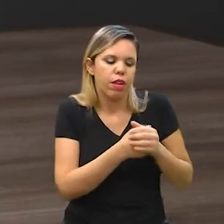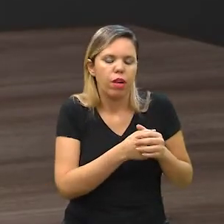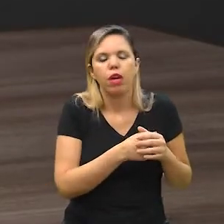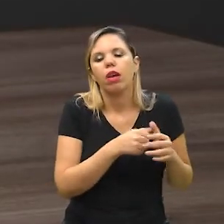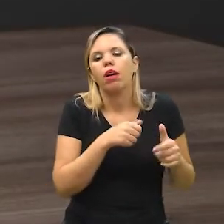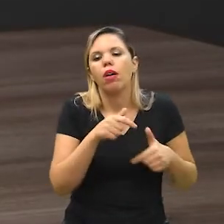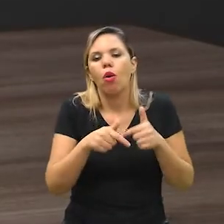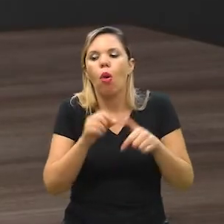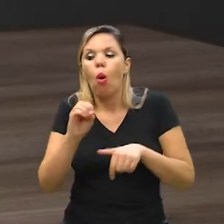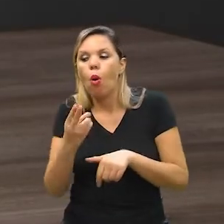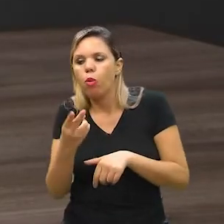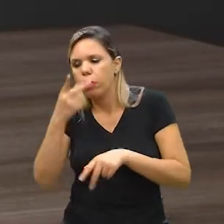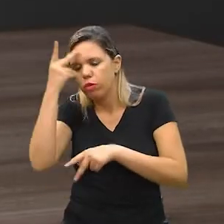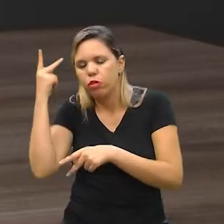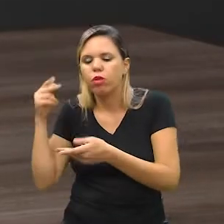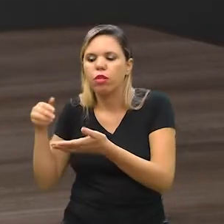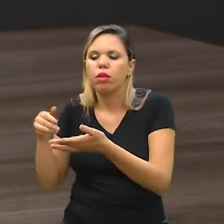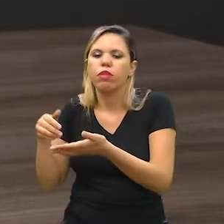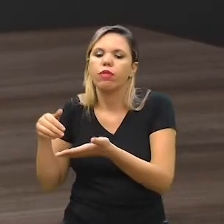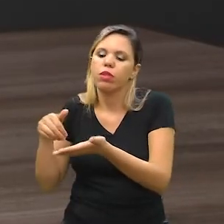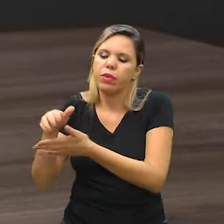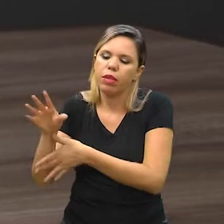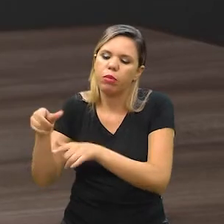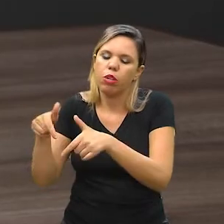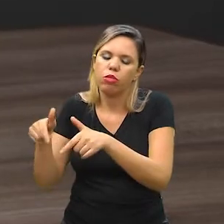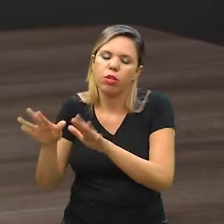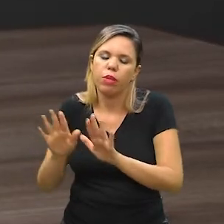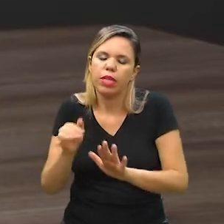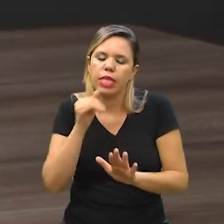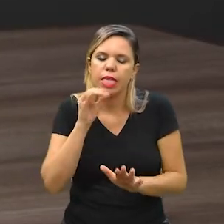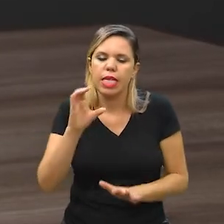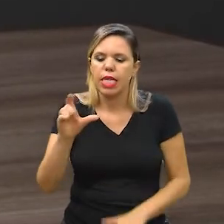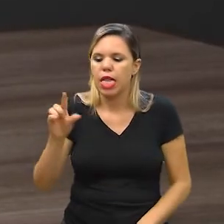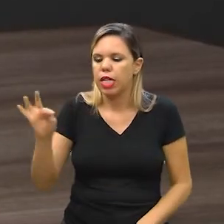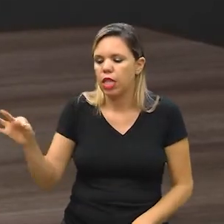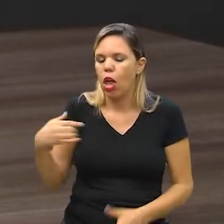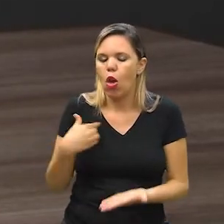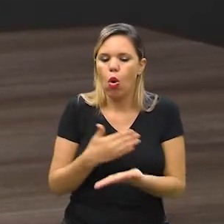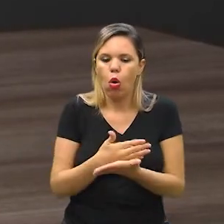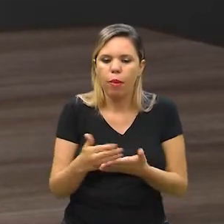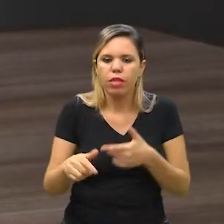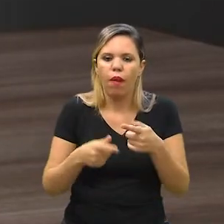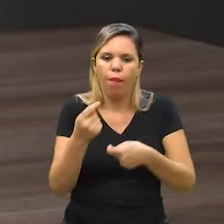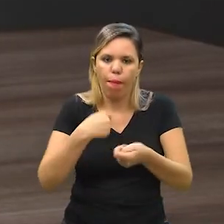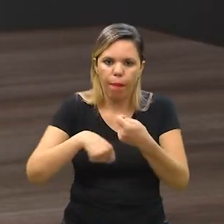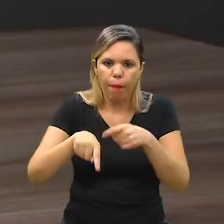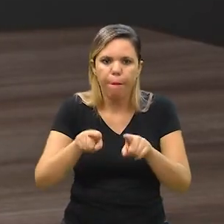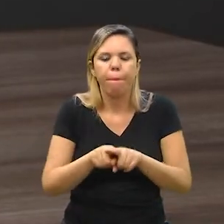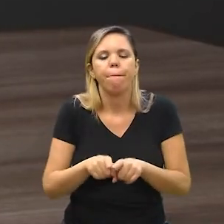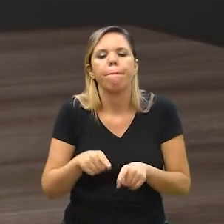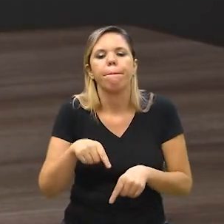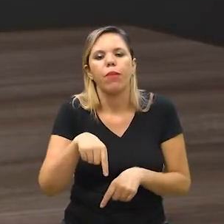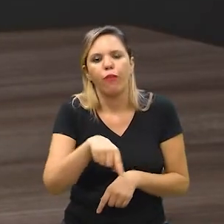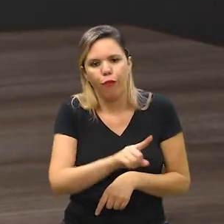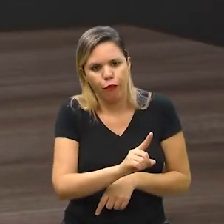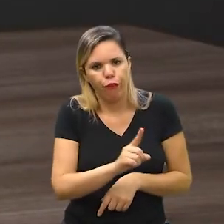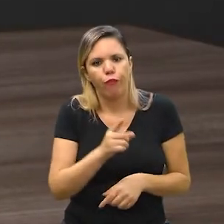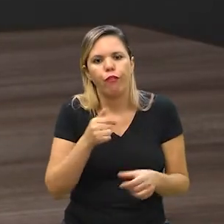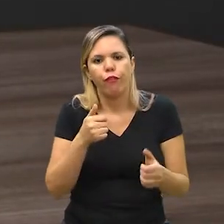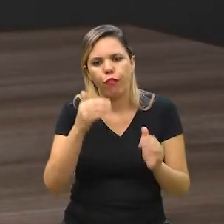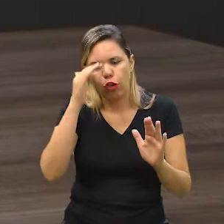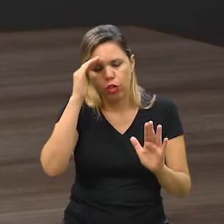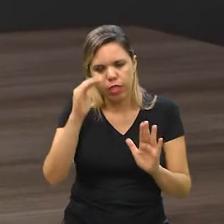foram demitidas do seu emprego via CLT, de falar, olha, eu quero começar um negócio, eu